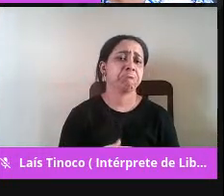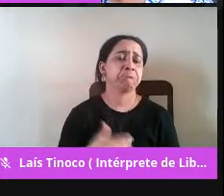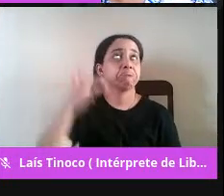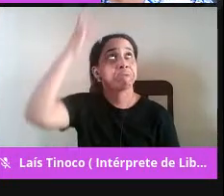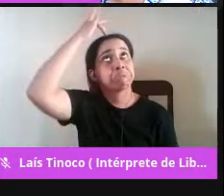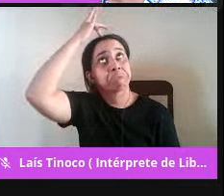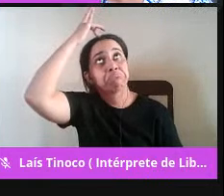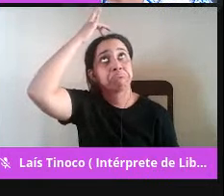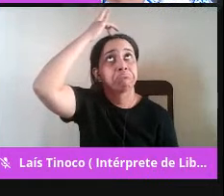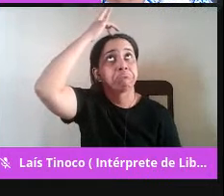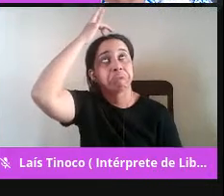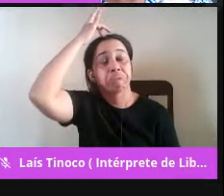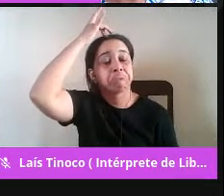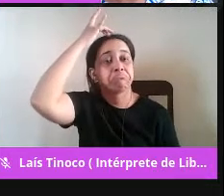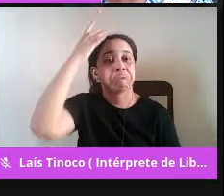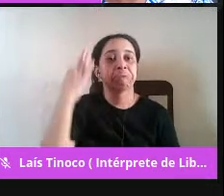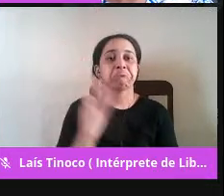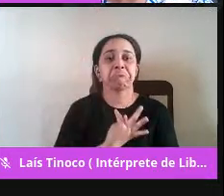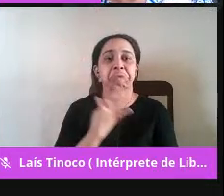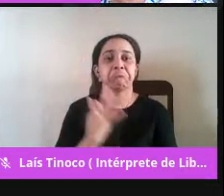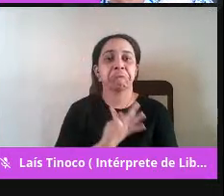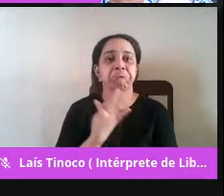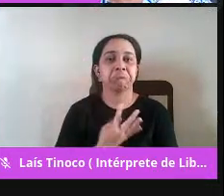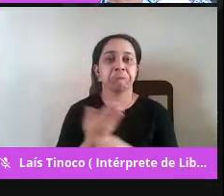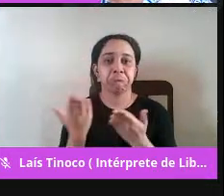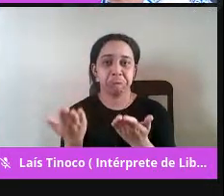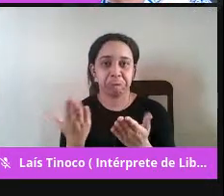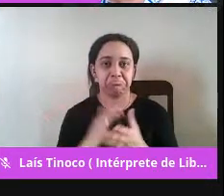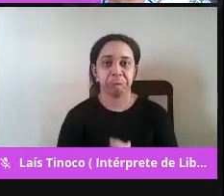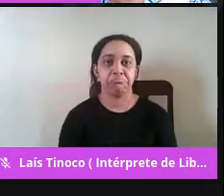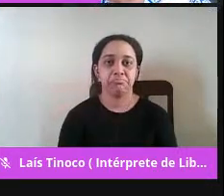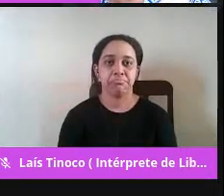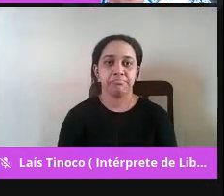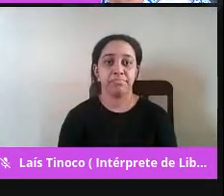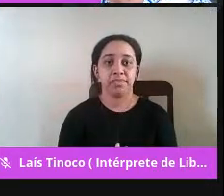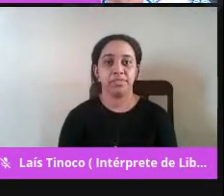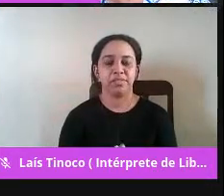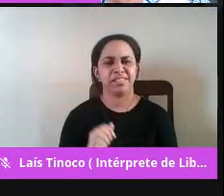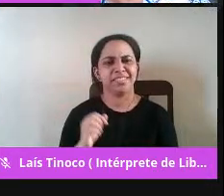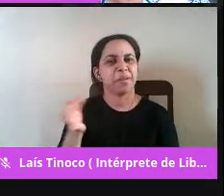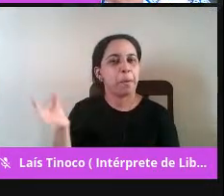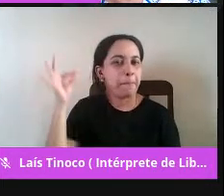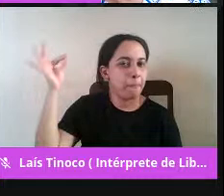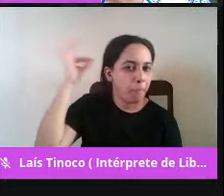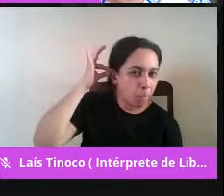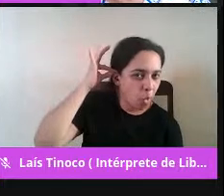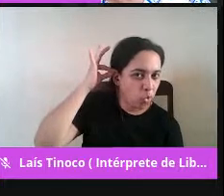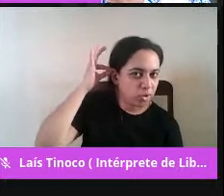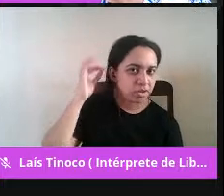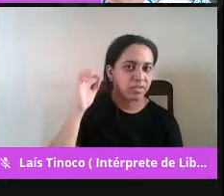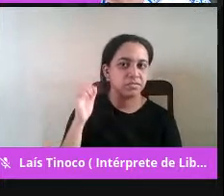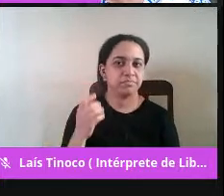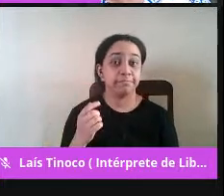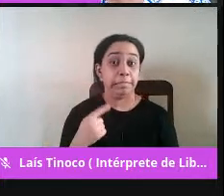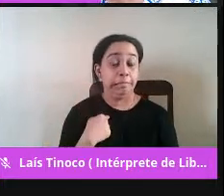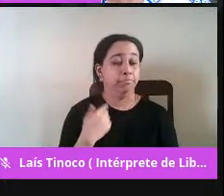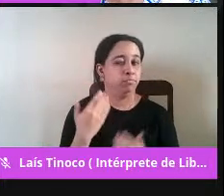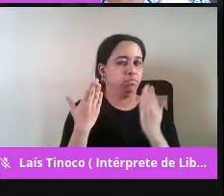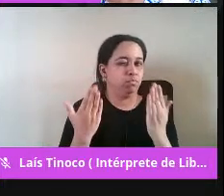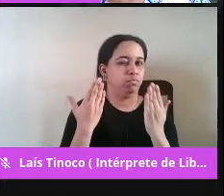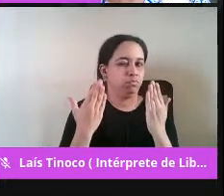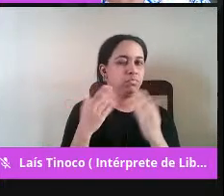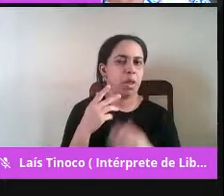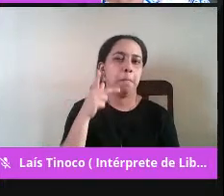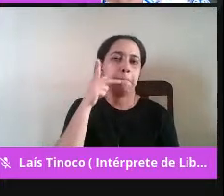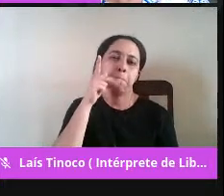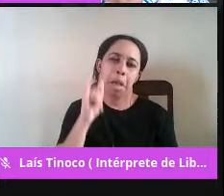Foi um teitei como ninguém não imagina. Andar com a mosca na orelha. está suspeitando de alguma coisa. Papai anda com a